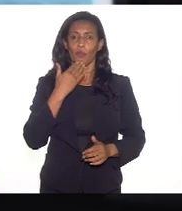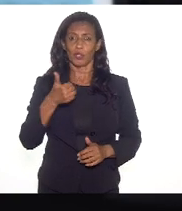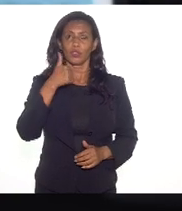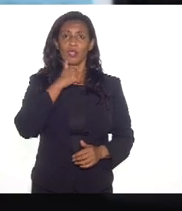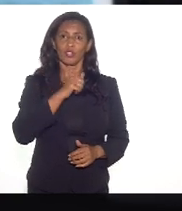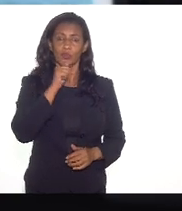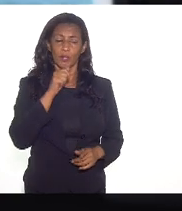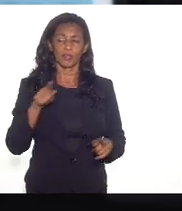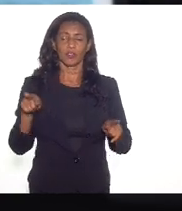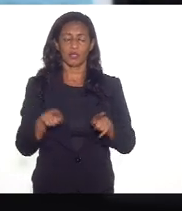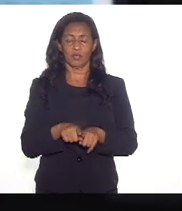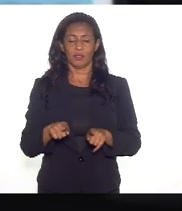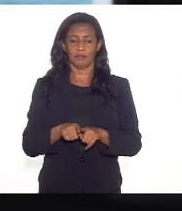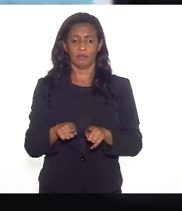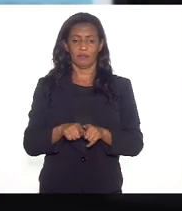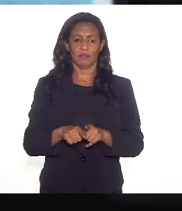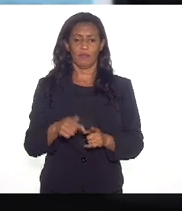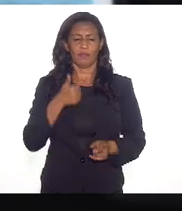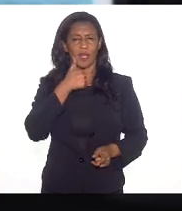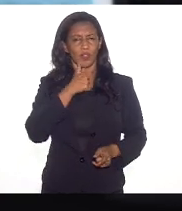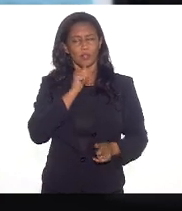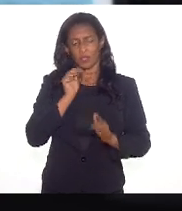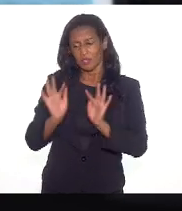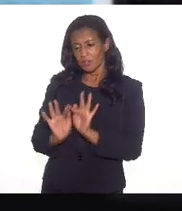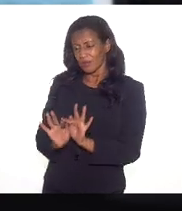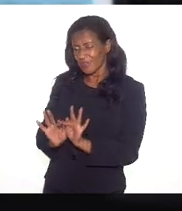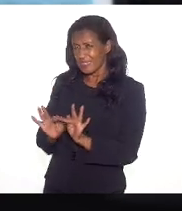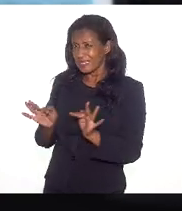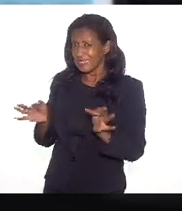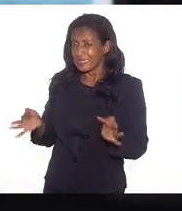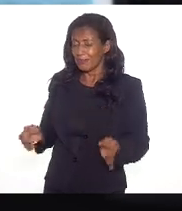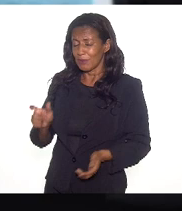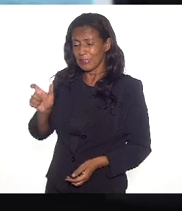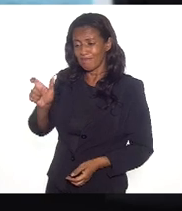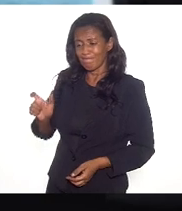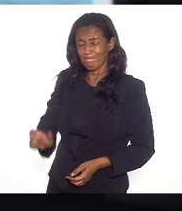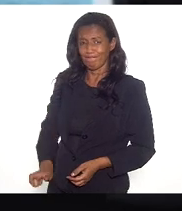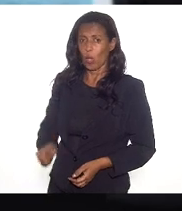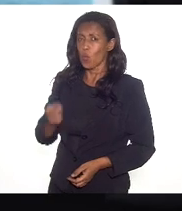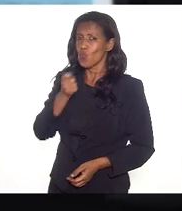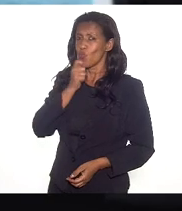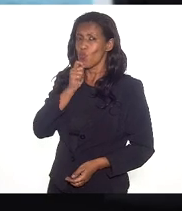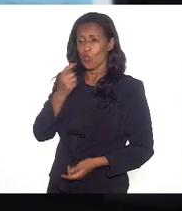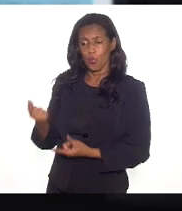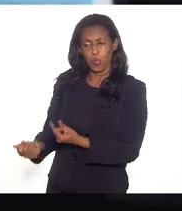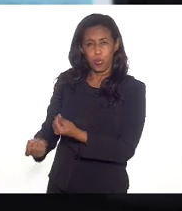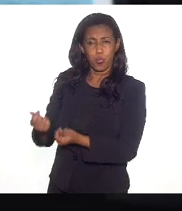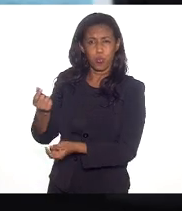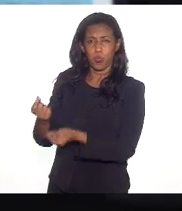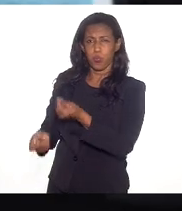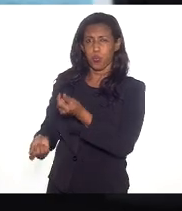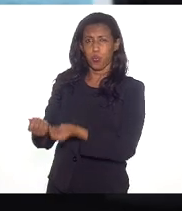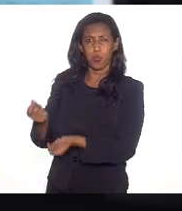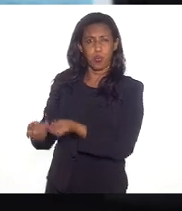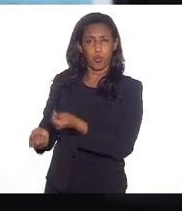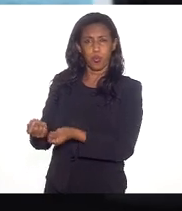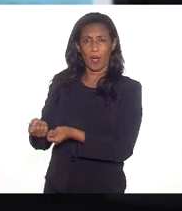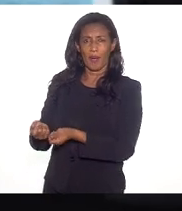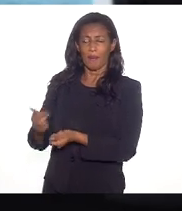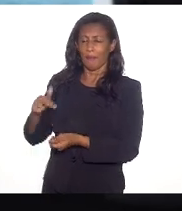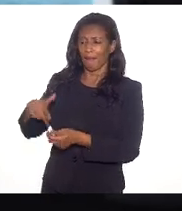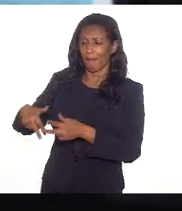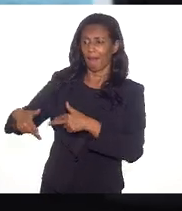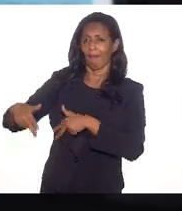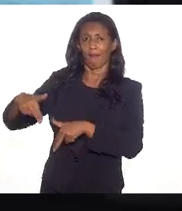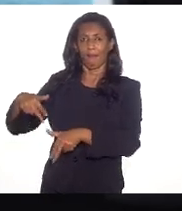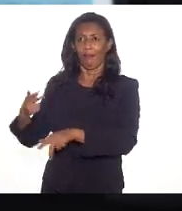mães. As mães geralmente são muito simples, muito carentes, não têm condições financeiras para ficar nessa peregrinação